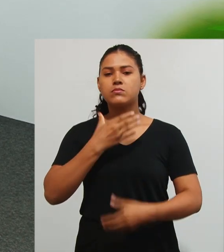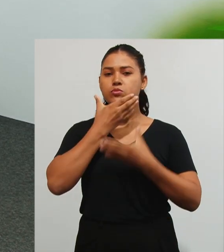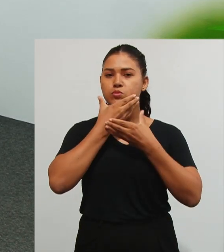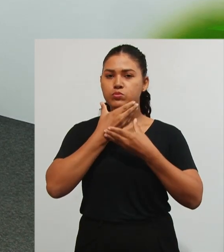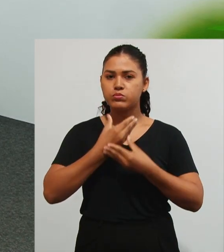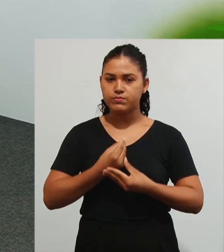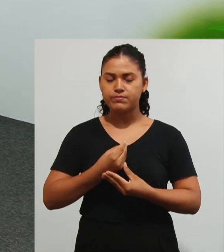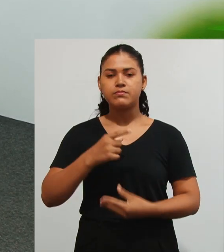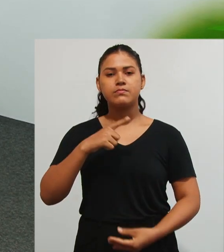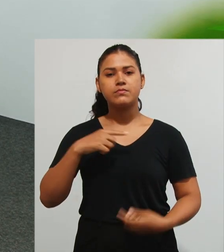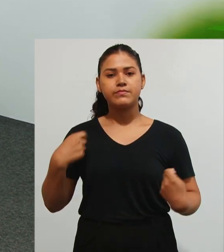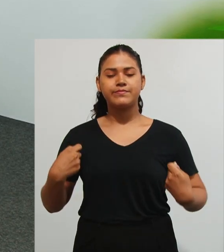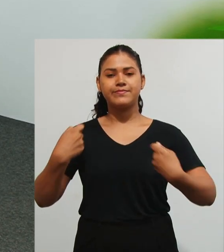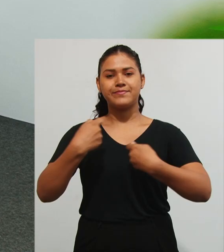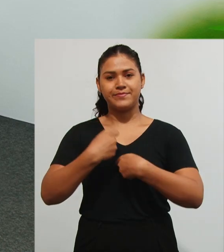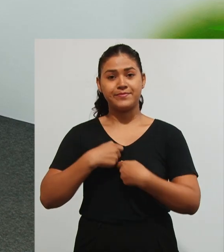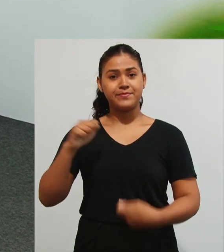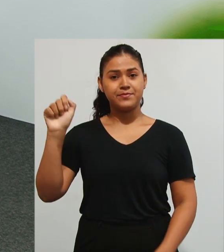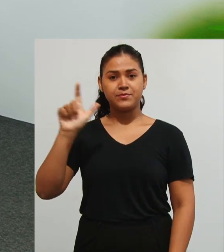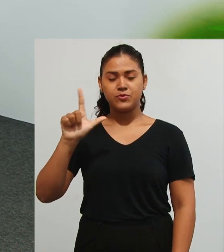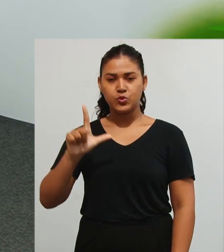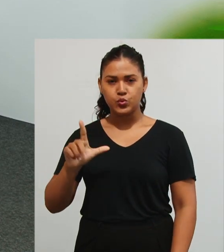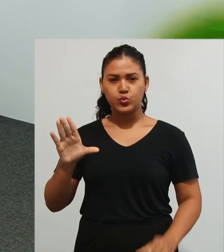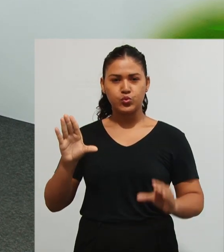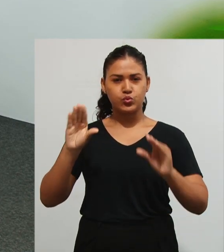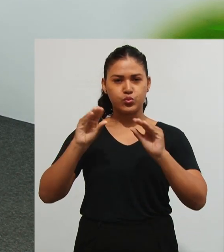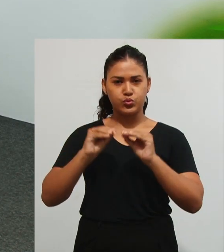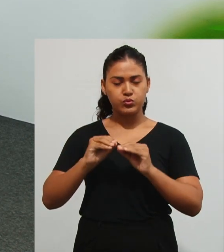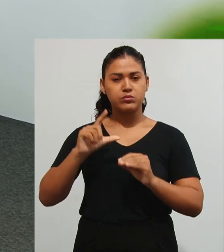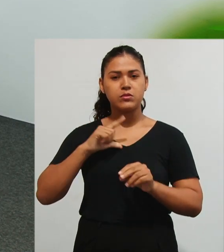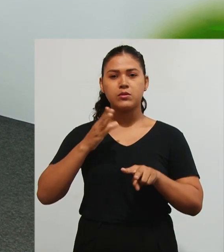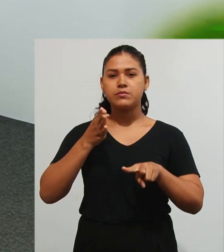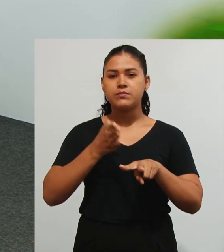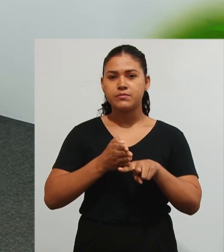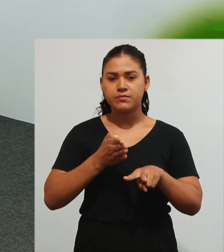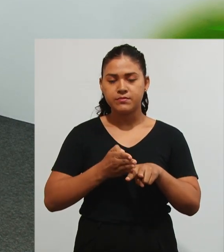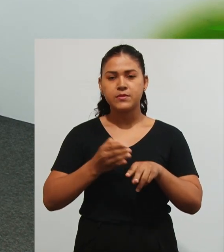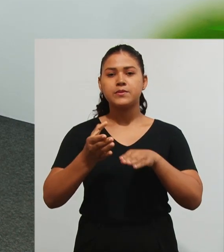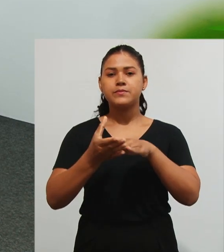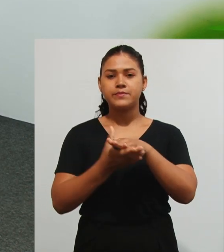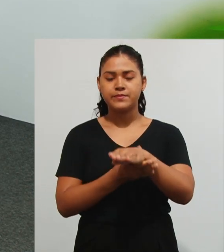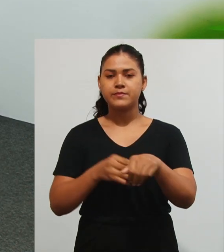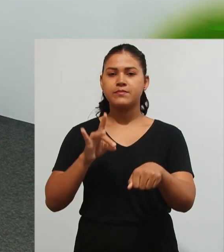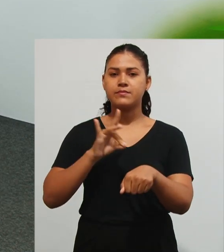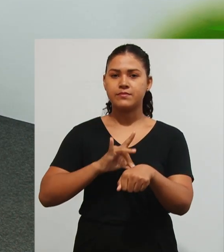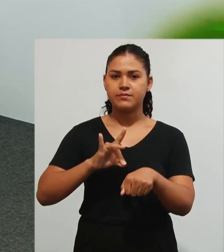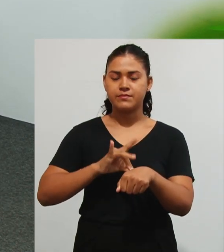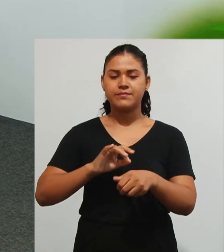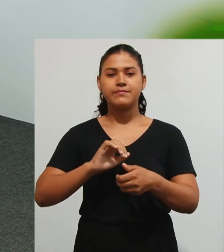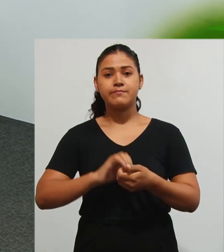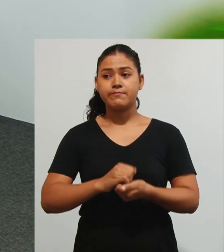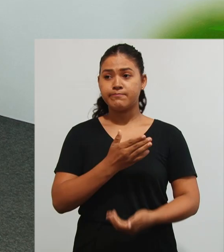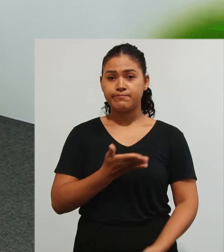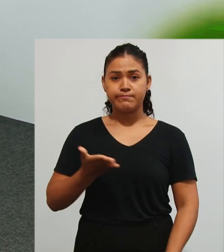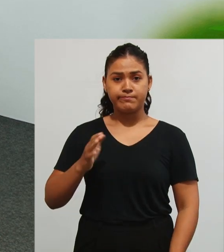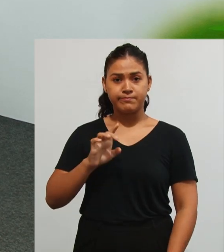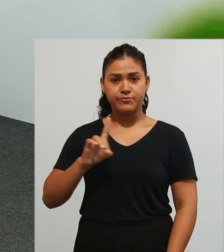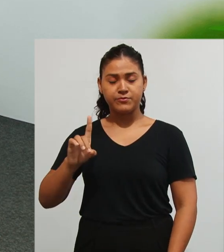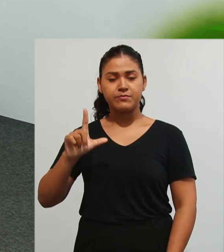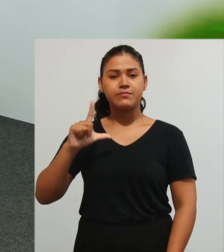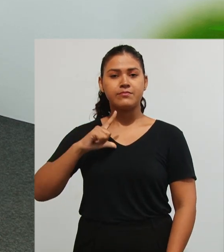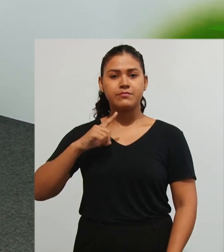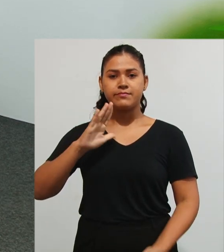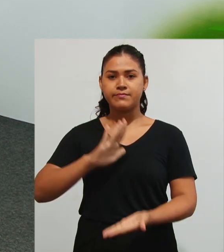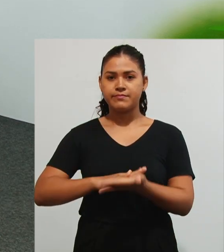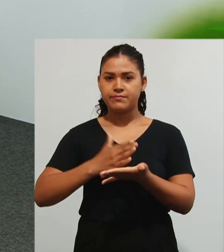barba, estou vestindo uma camiseta polo na cor azul, calça jeans e tênis na cor preta. Do lado direito da sua tela,